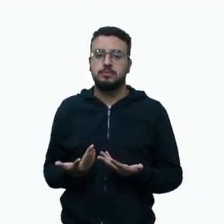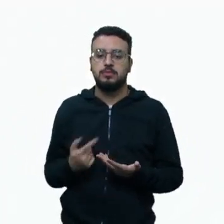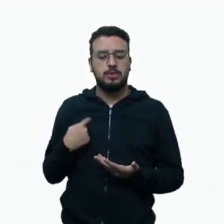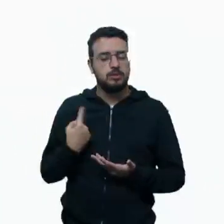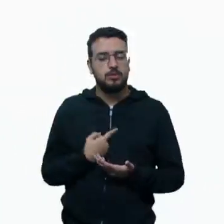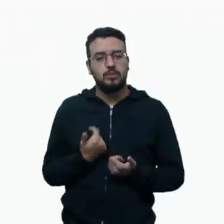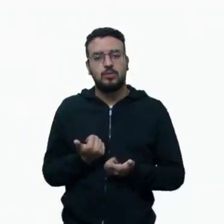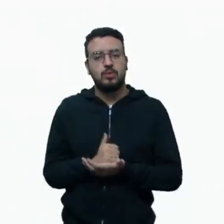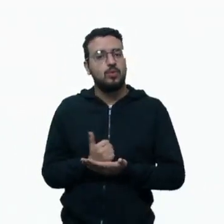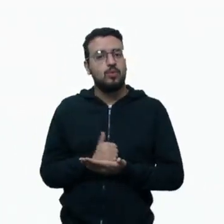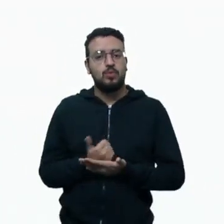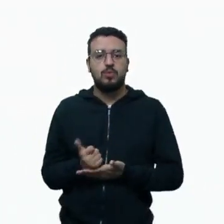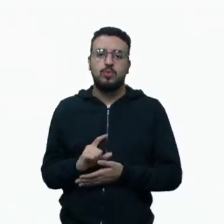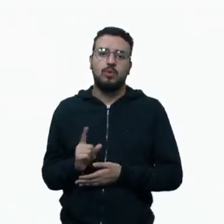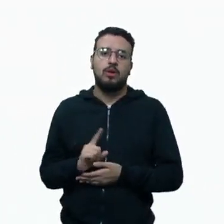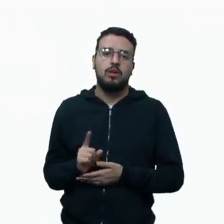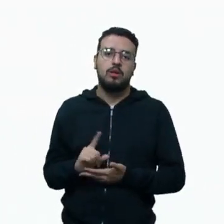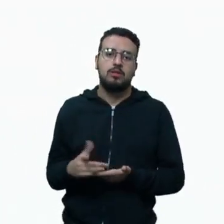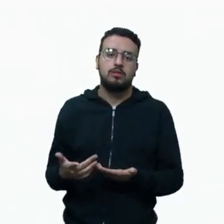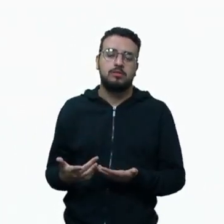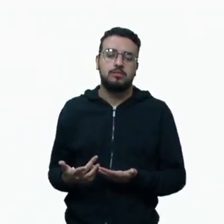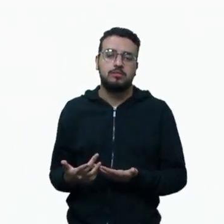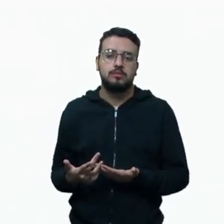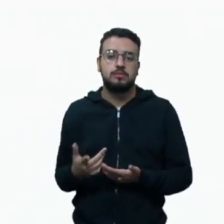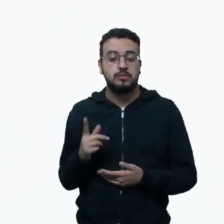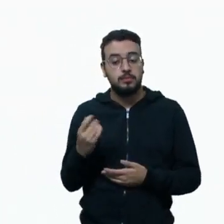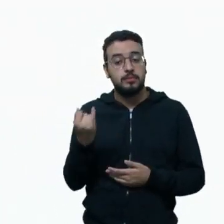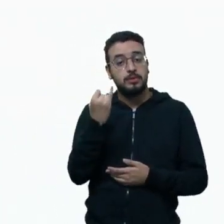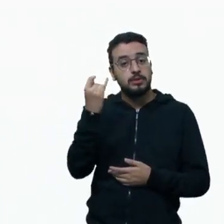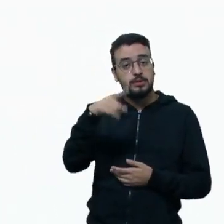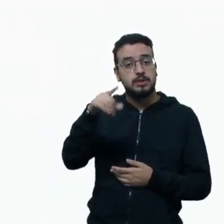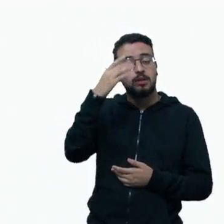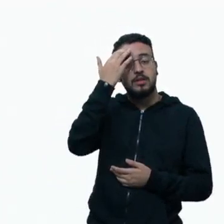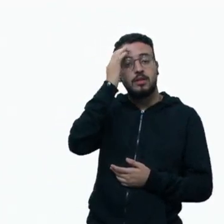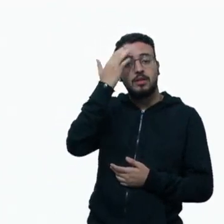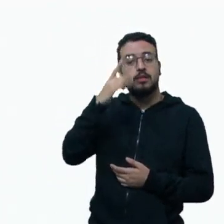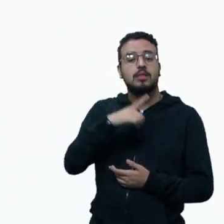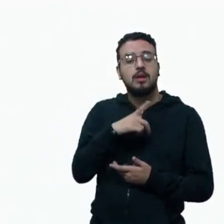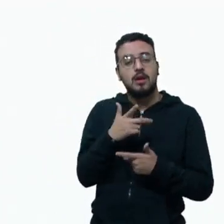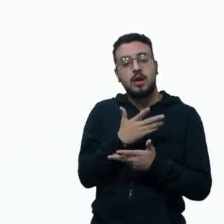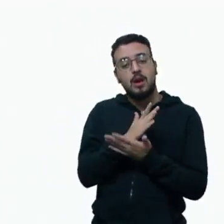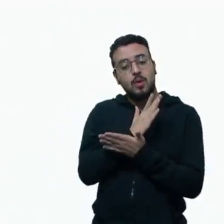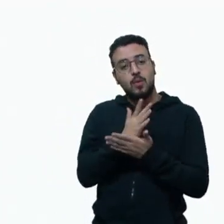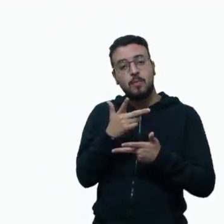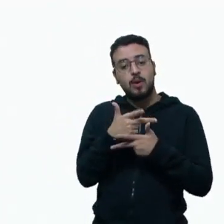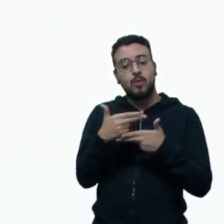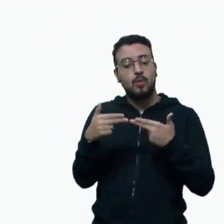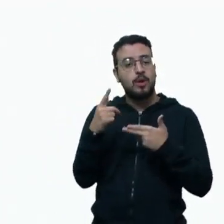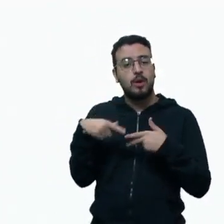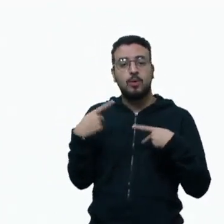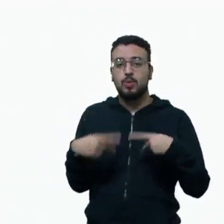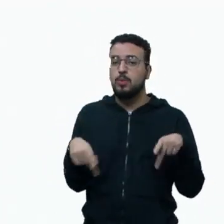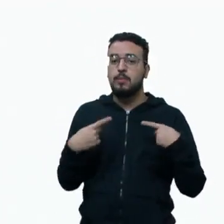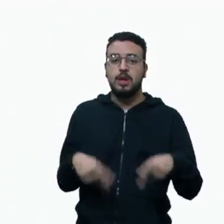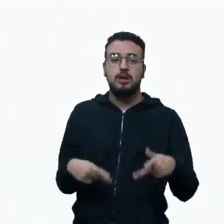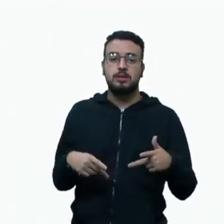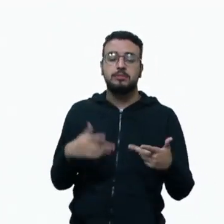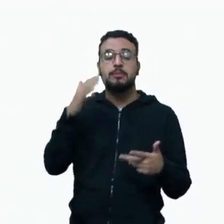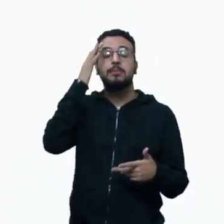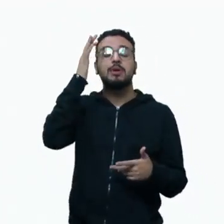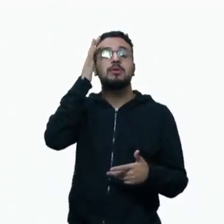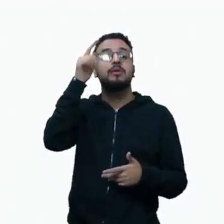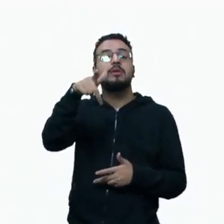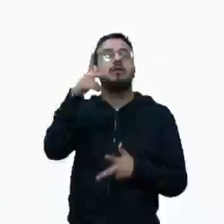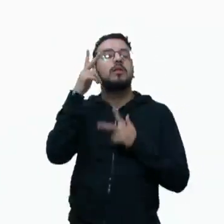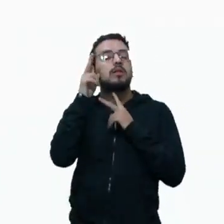tem isso. Então, é muito importante que você entenda isso. É esse tipo de controle que eu estou falando. É de você ir dormir,